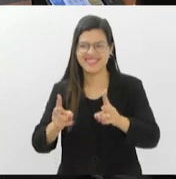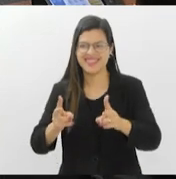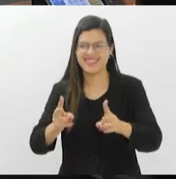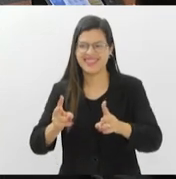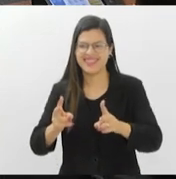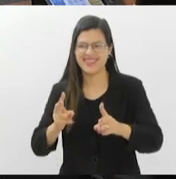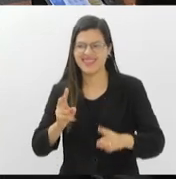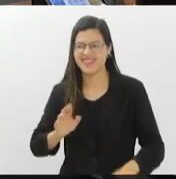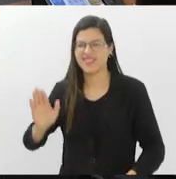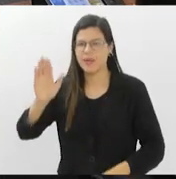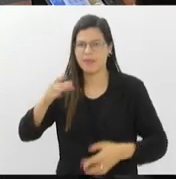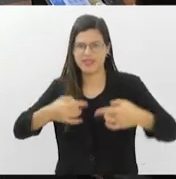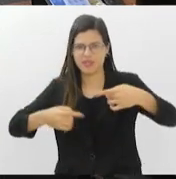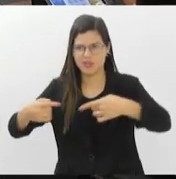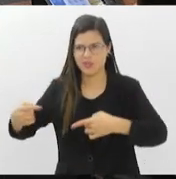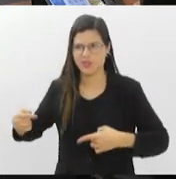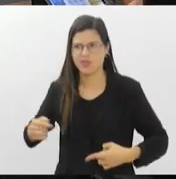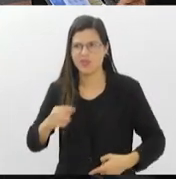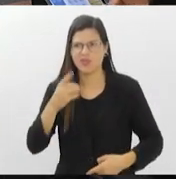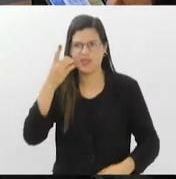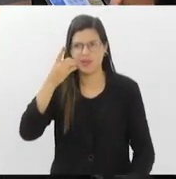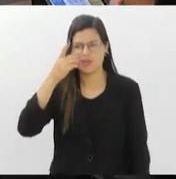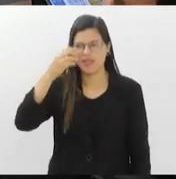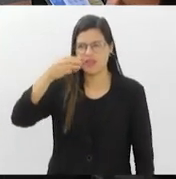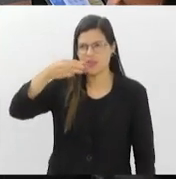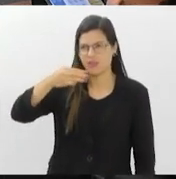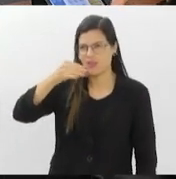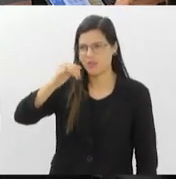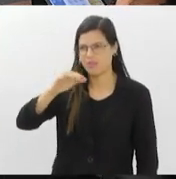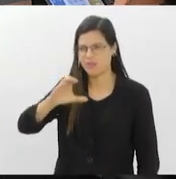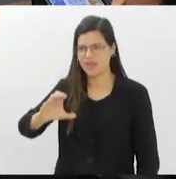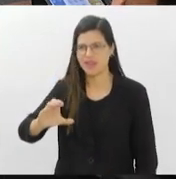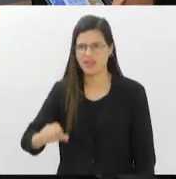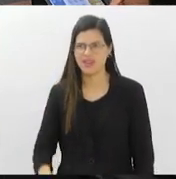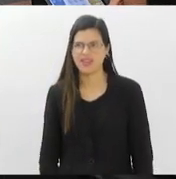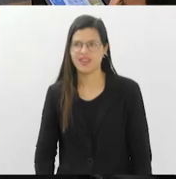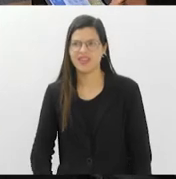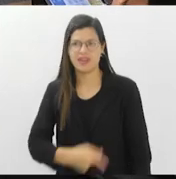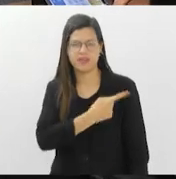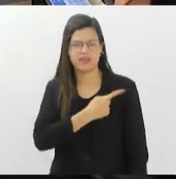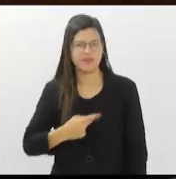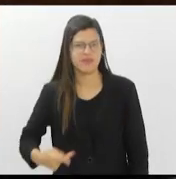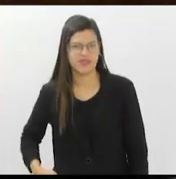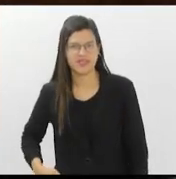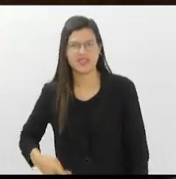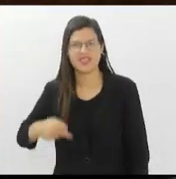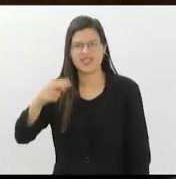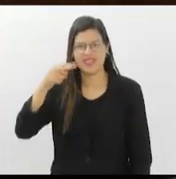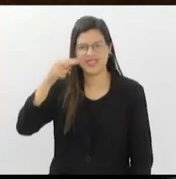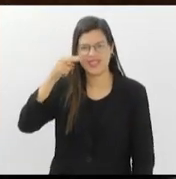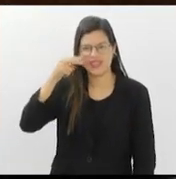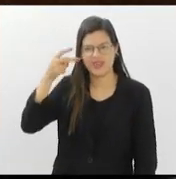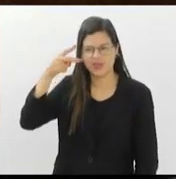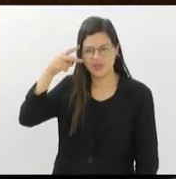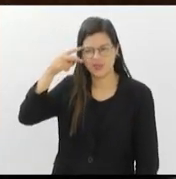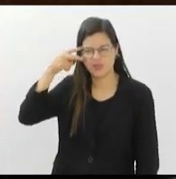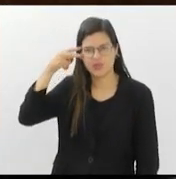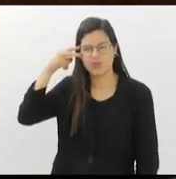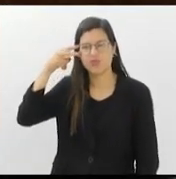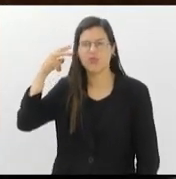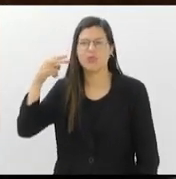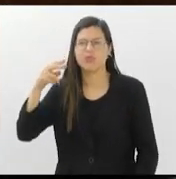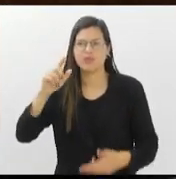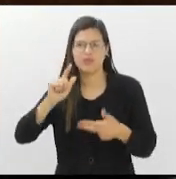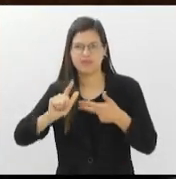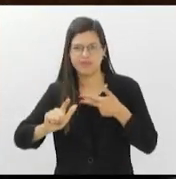deputado Carlos Mink. Presidenta, te ajudo, Poder Legislativo do Rio de Janeiro. Eu